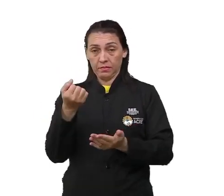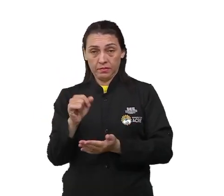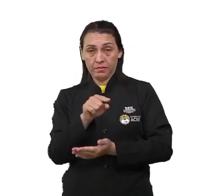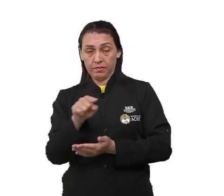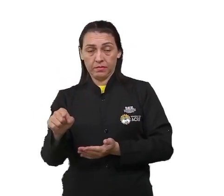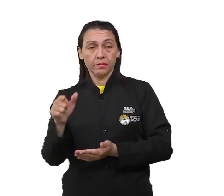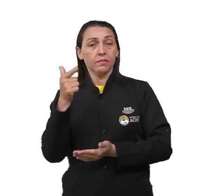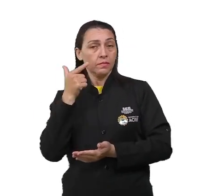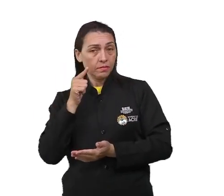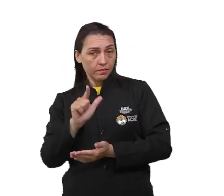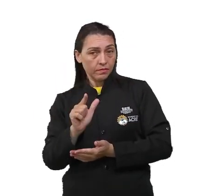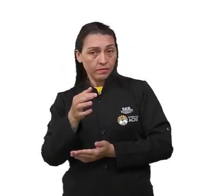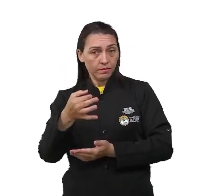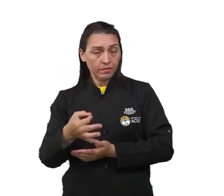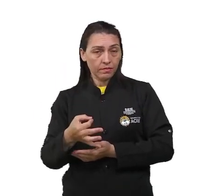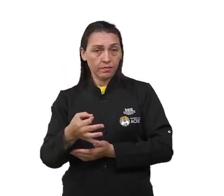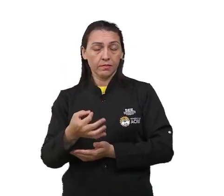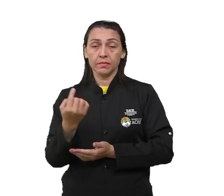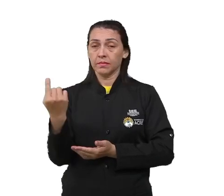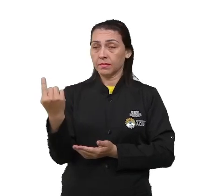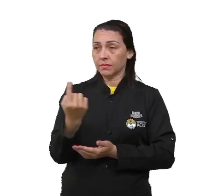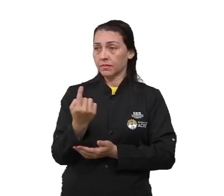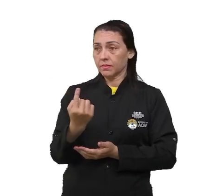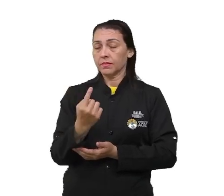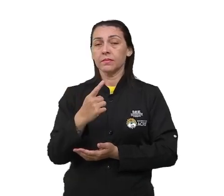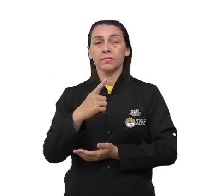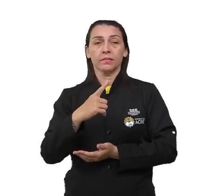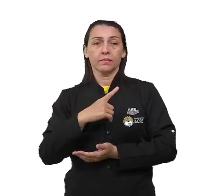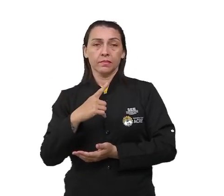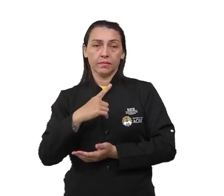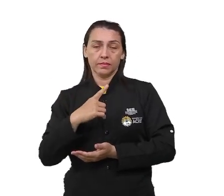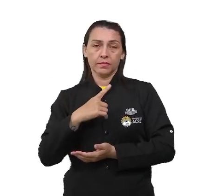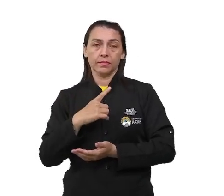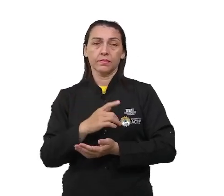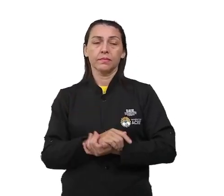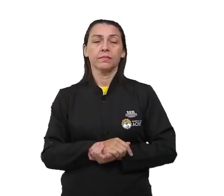vocês acertaram. A primeira nós temos aqui